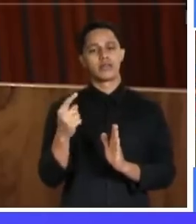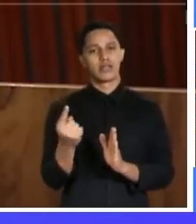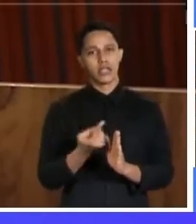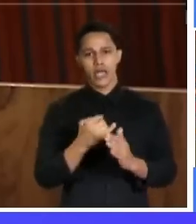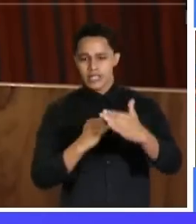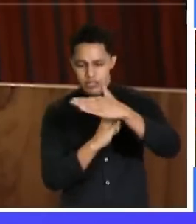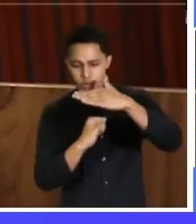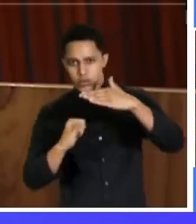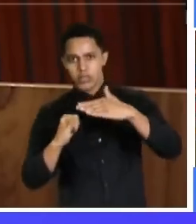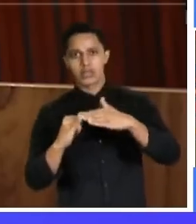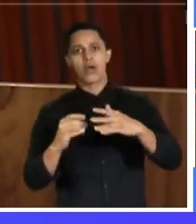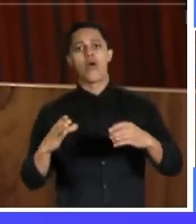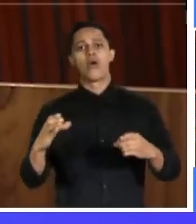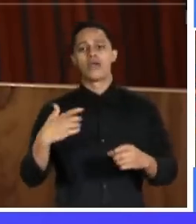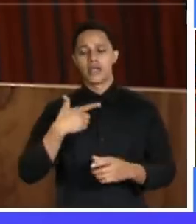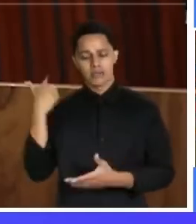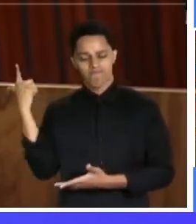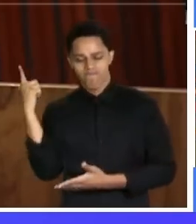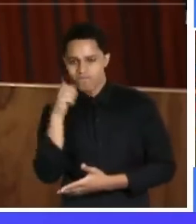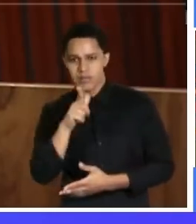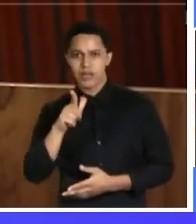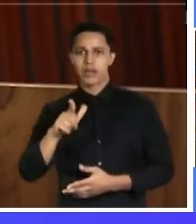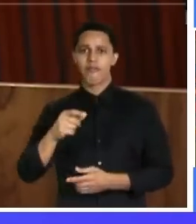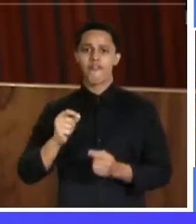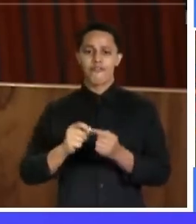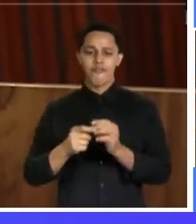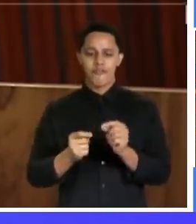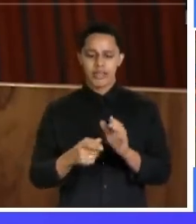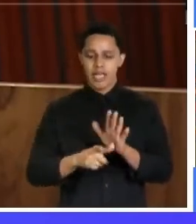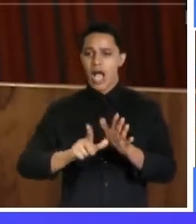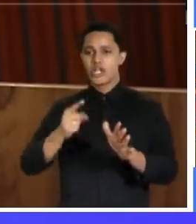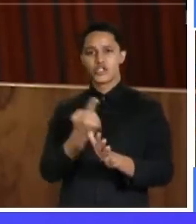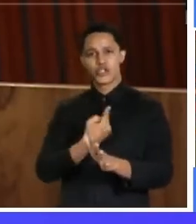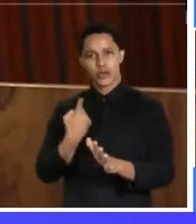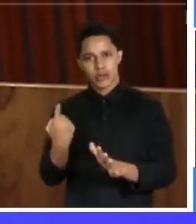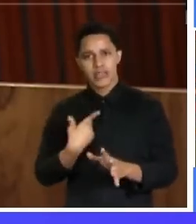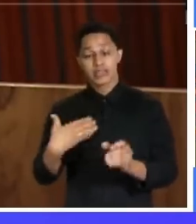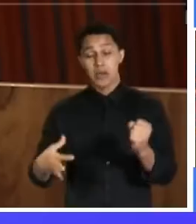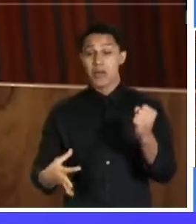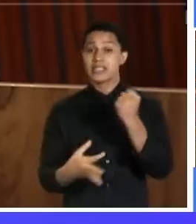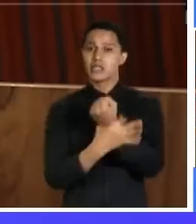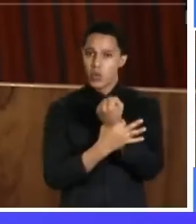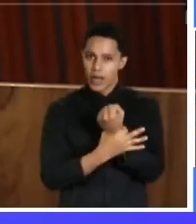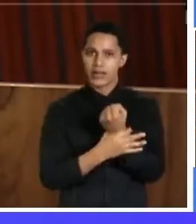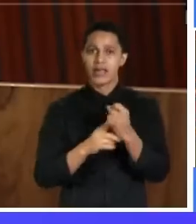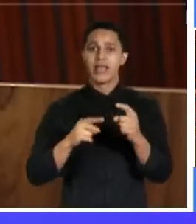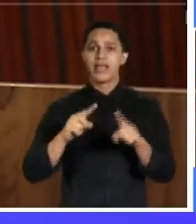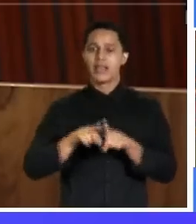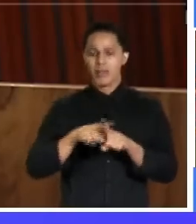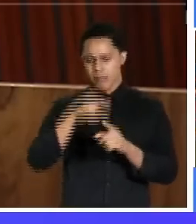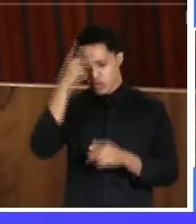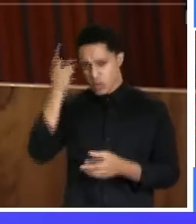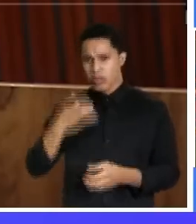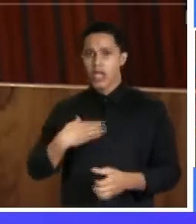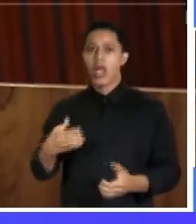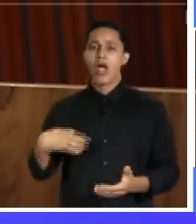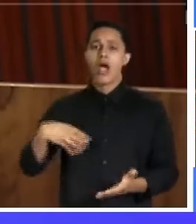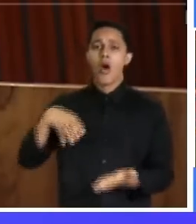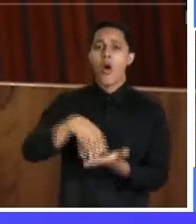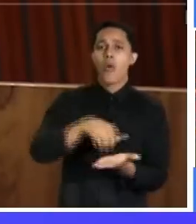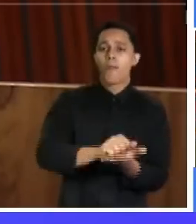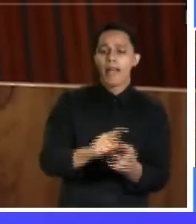e se houver repetição difusão de informação falsa conspiração contra o sistema eleitoral